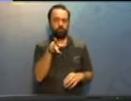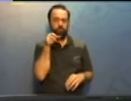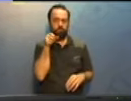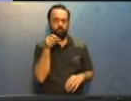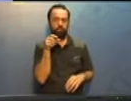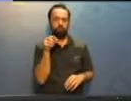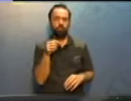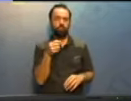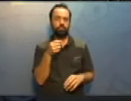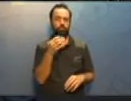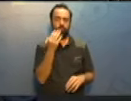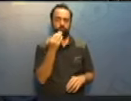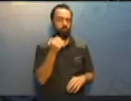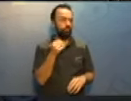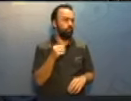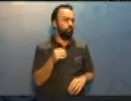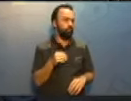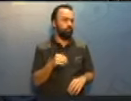é esse.